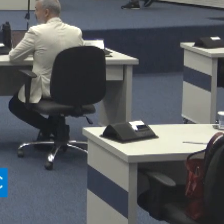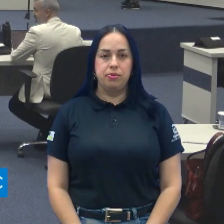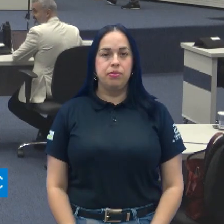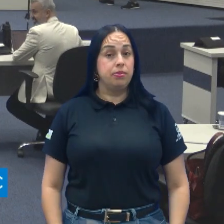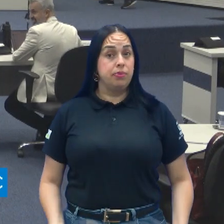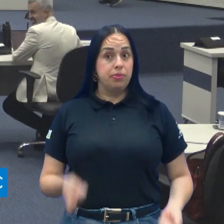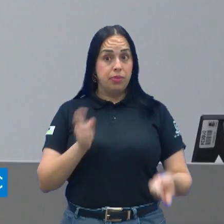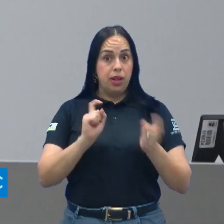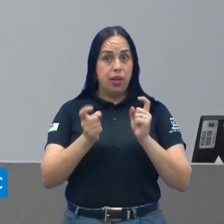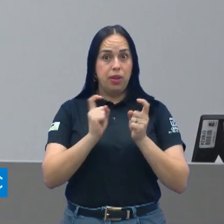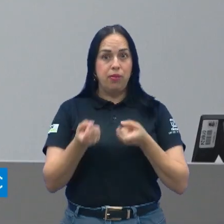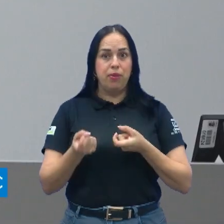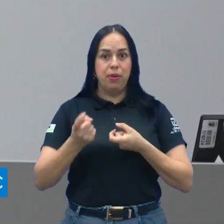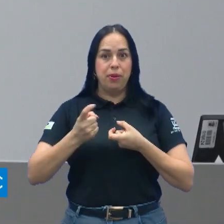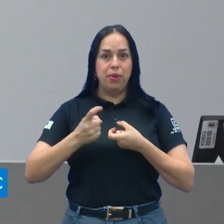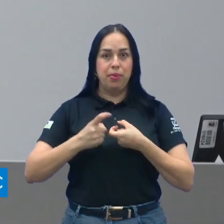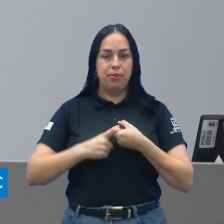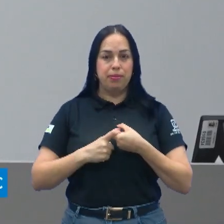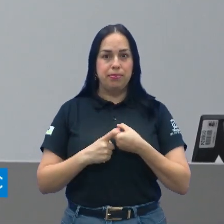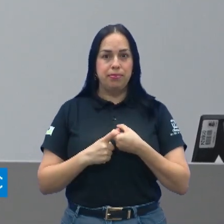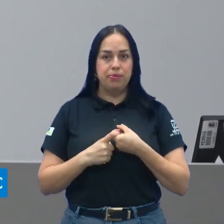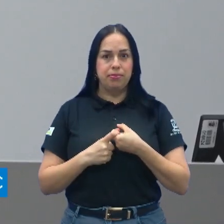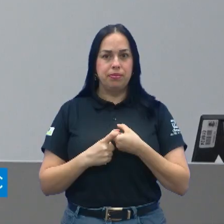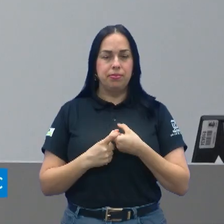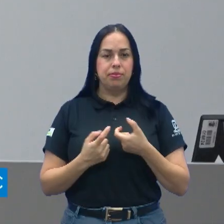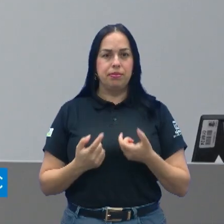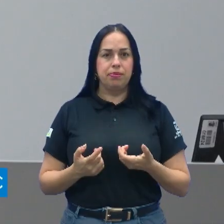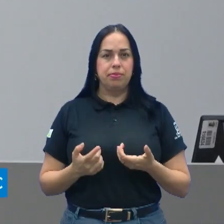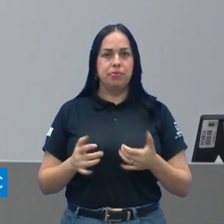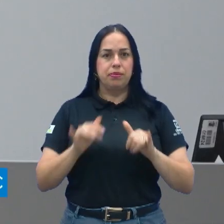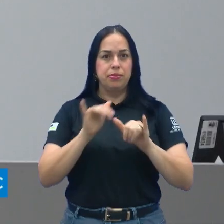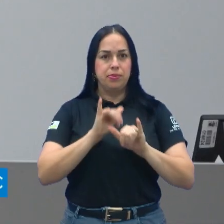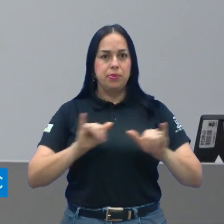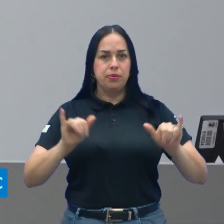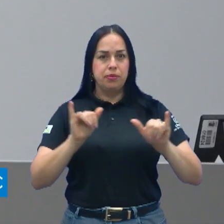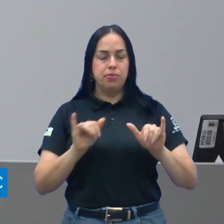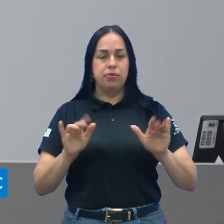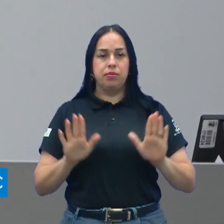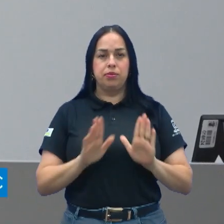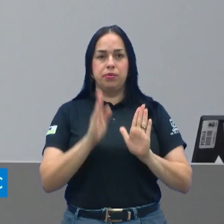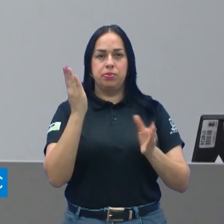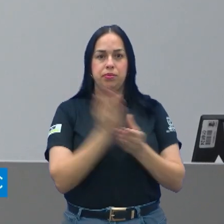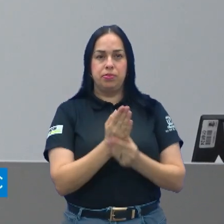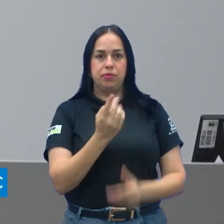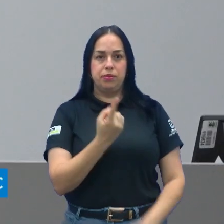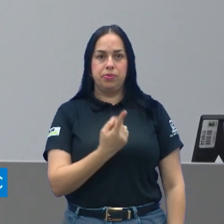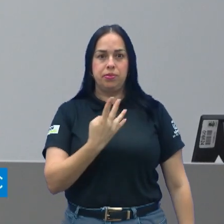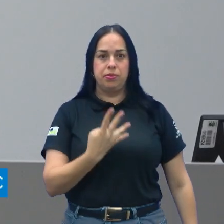Reaberta a presente sessão, ciência ao plenário do processo número